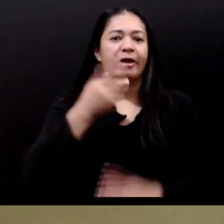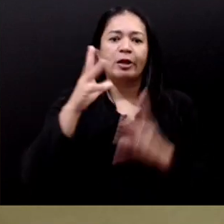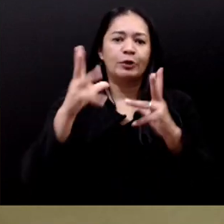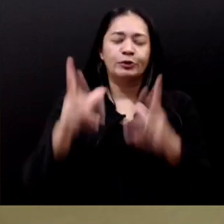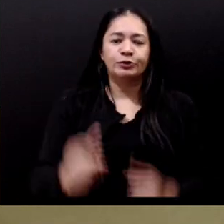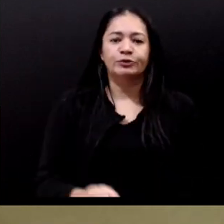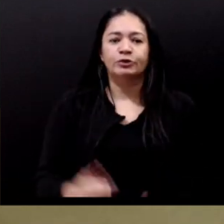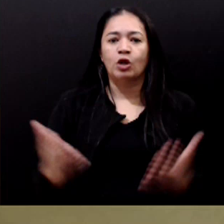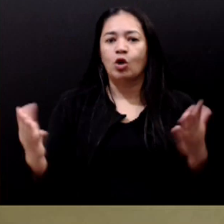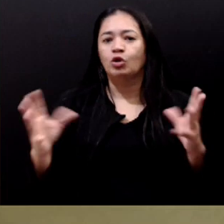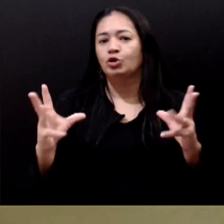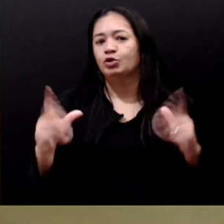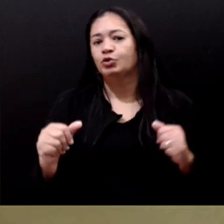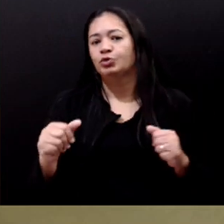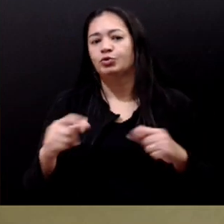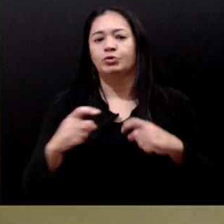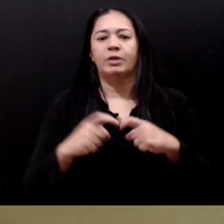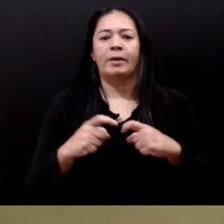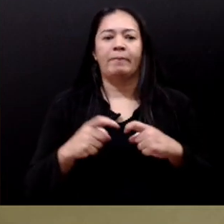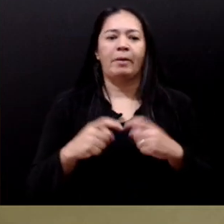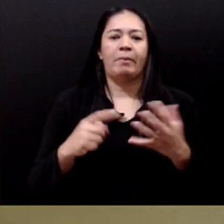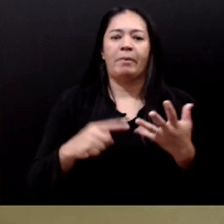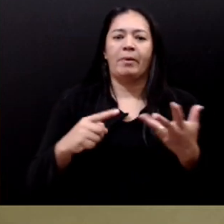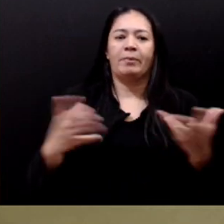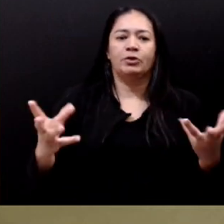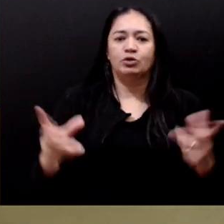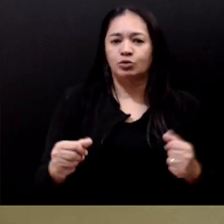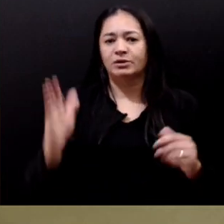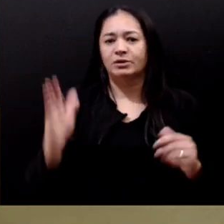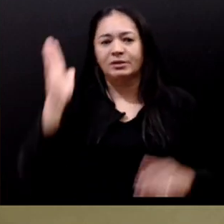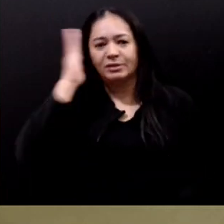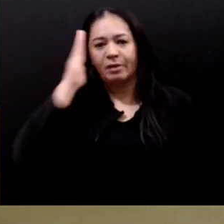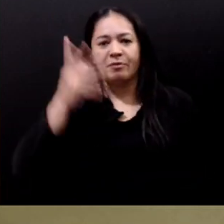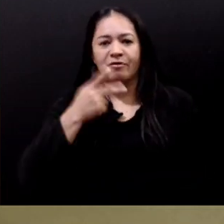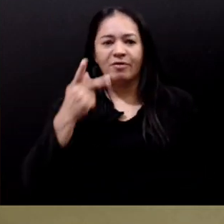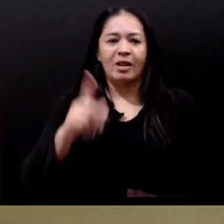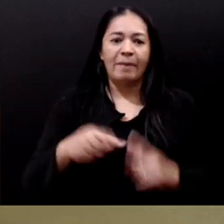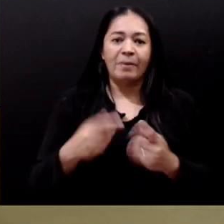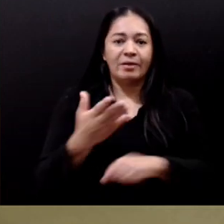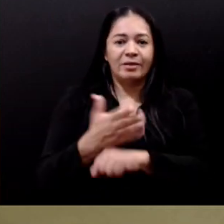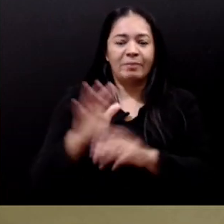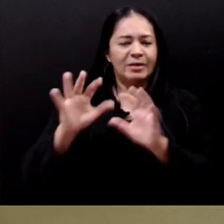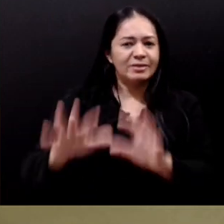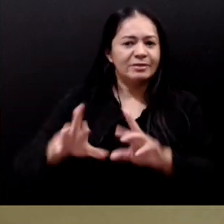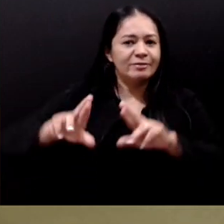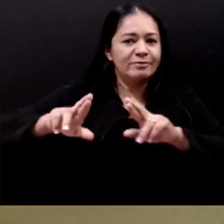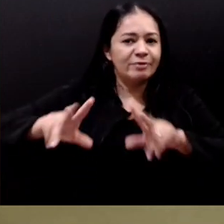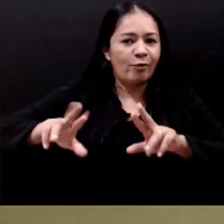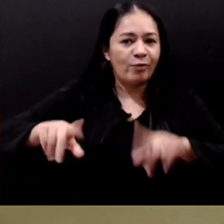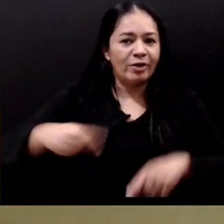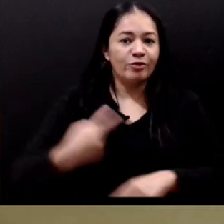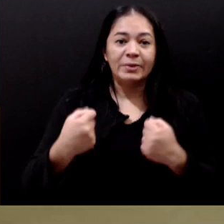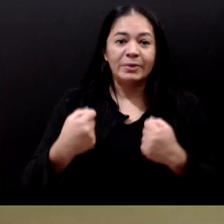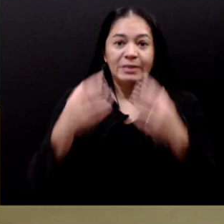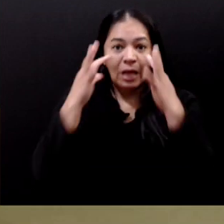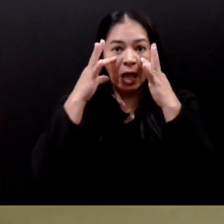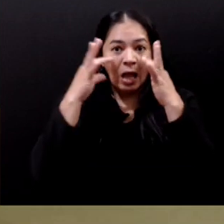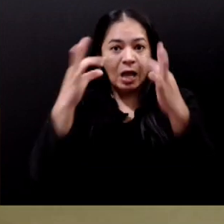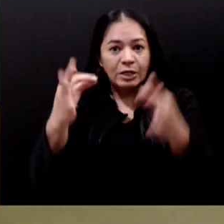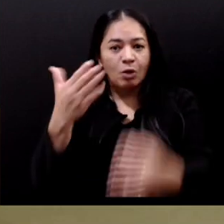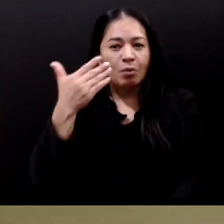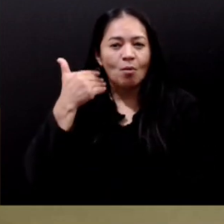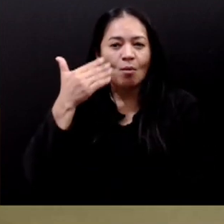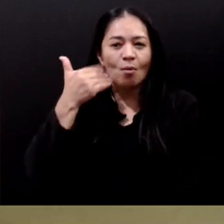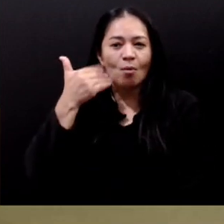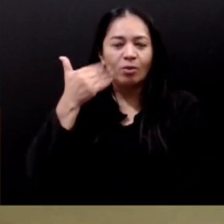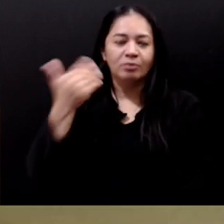é nutricionista, é psicólogo, todo mundo sabe falar. Mas Uhum. na prática não é bem assim. A gente tem que prestar atenção no que a gente consome também nas